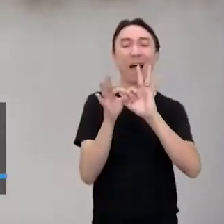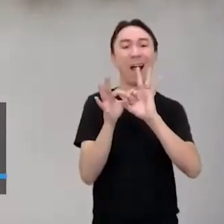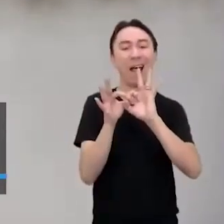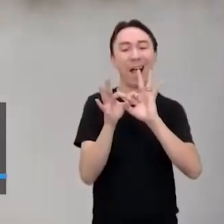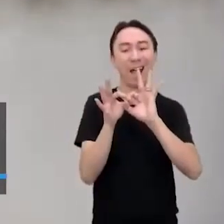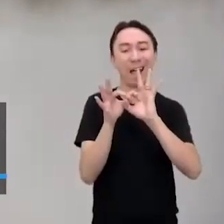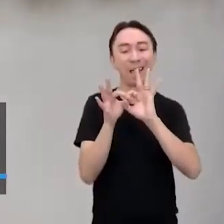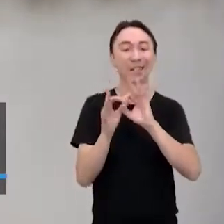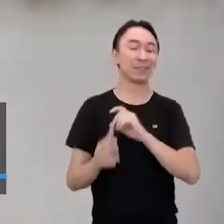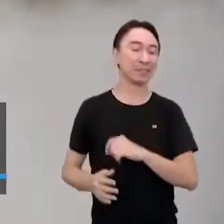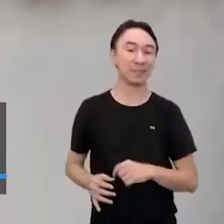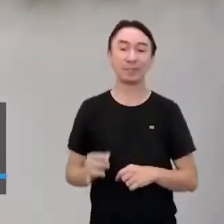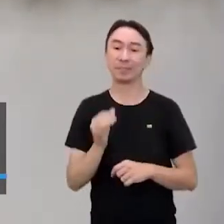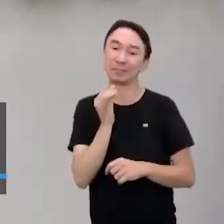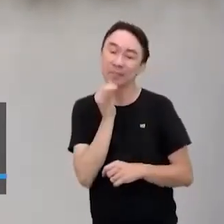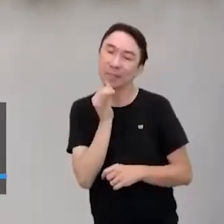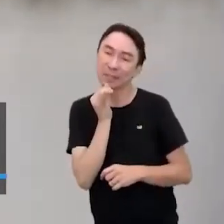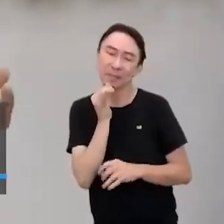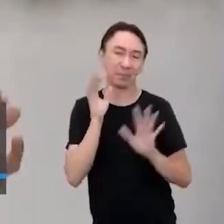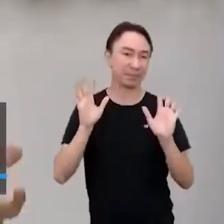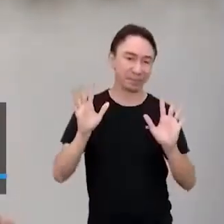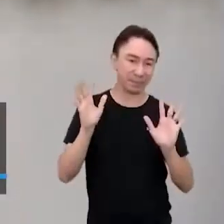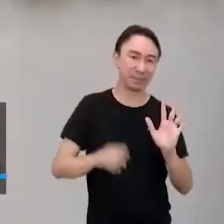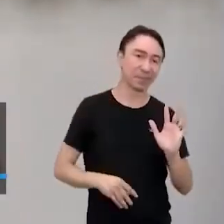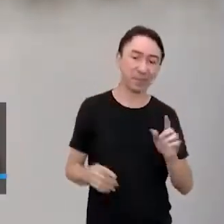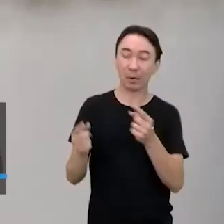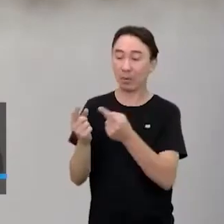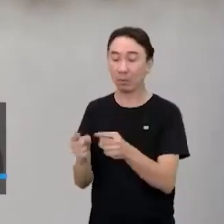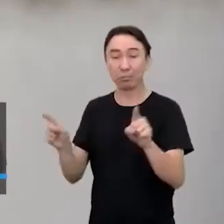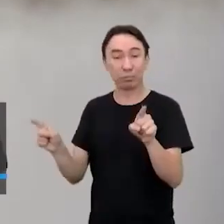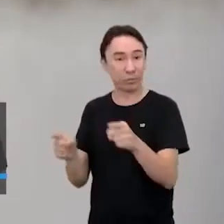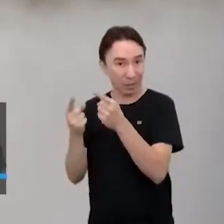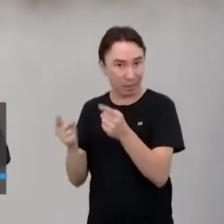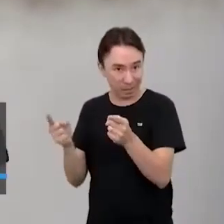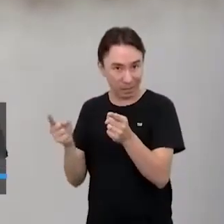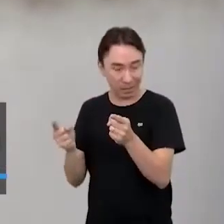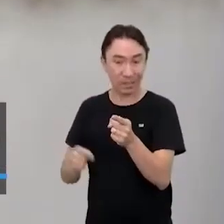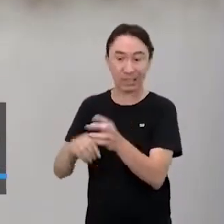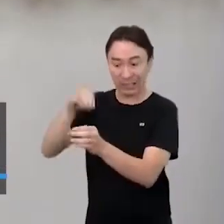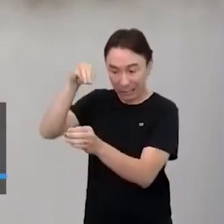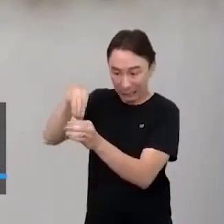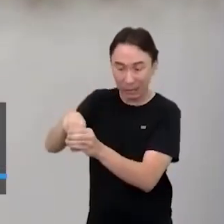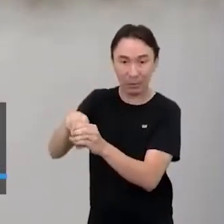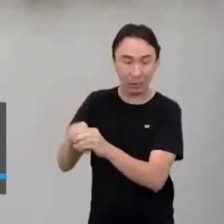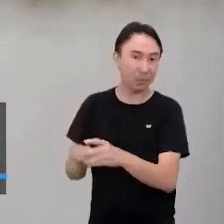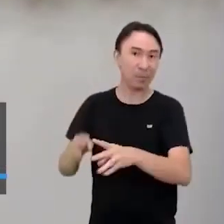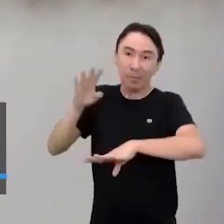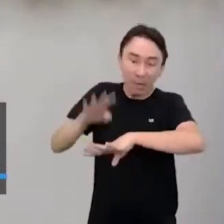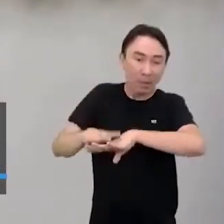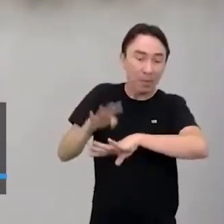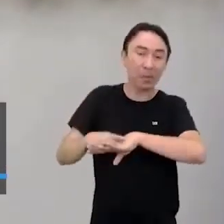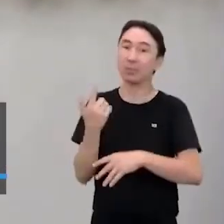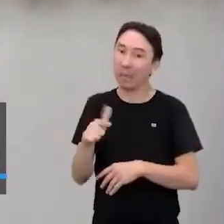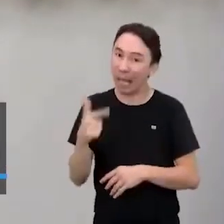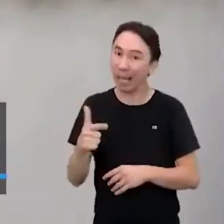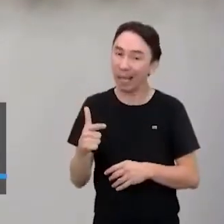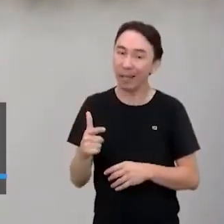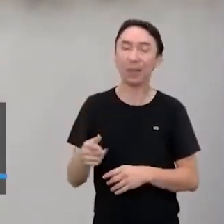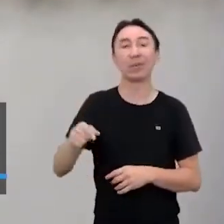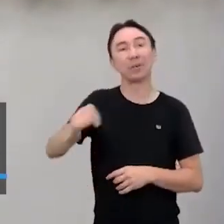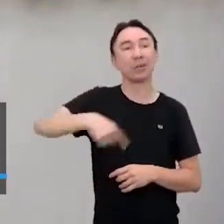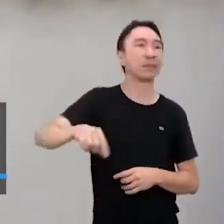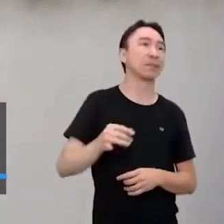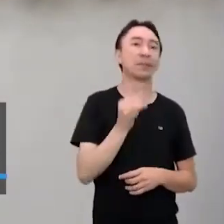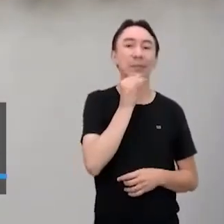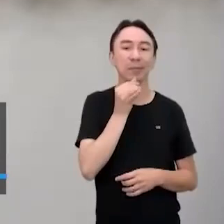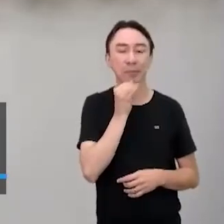não tivesse matematizado a música, a gente dificilmente teria as escalas musicais que a gente tem